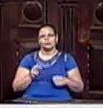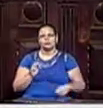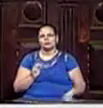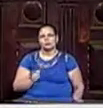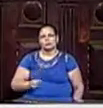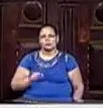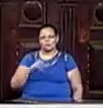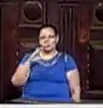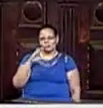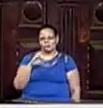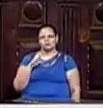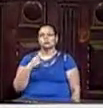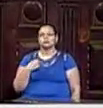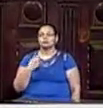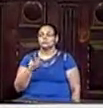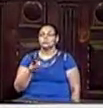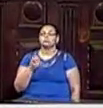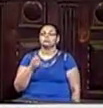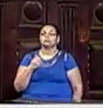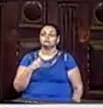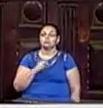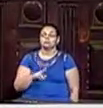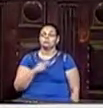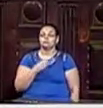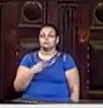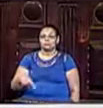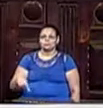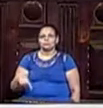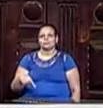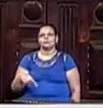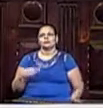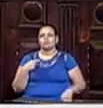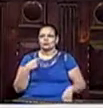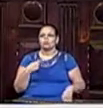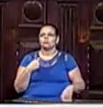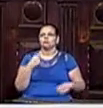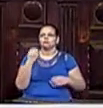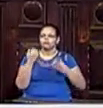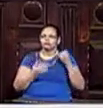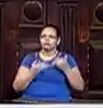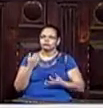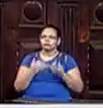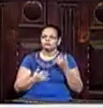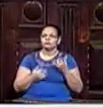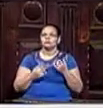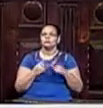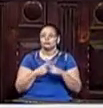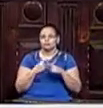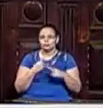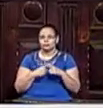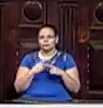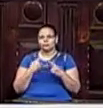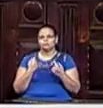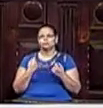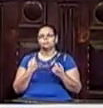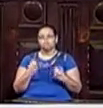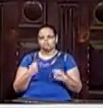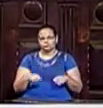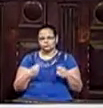Então, senhor presidente, estou trazendo isso à tona porque também se faz